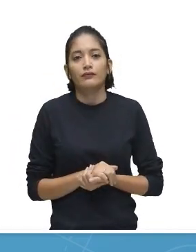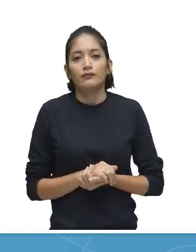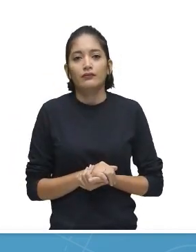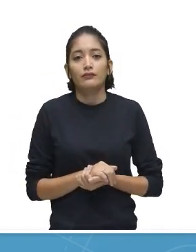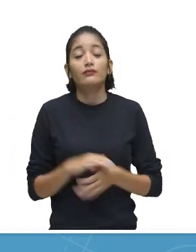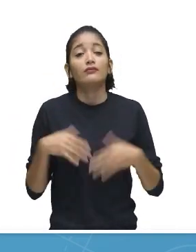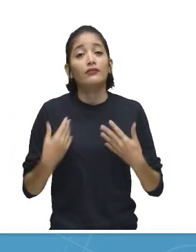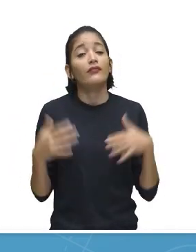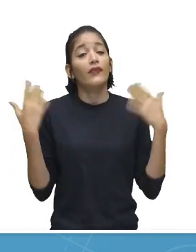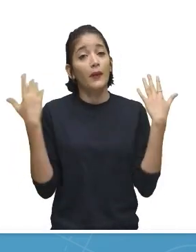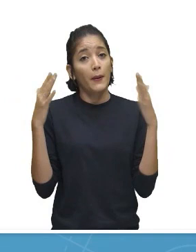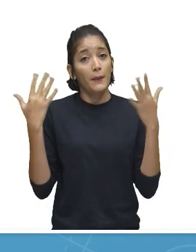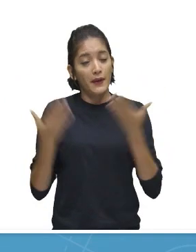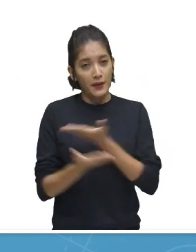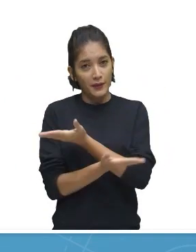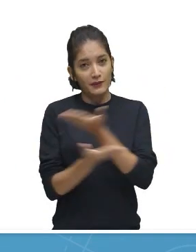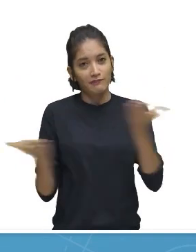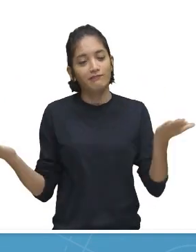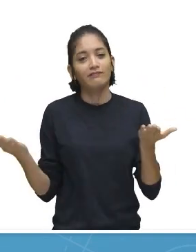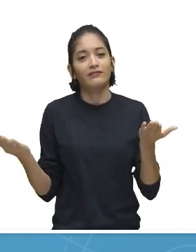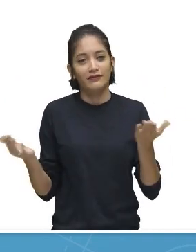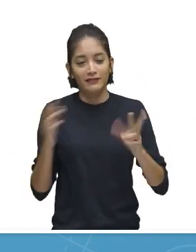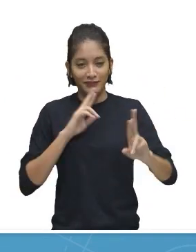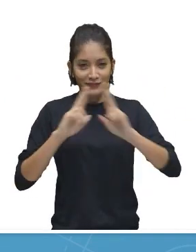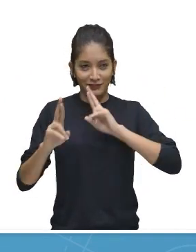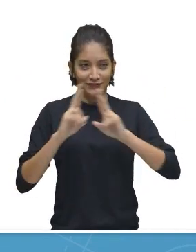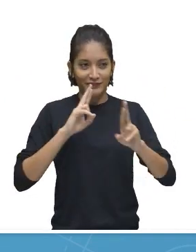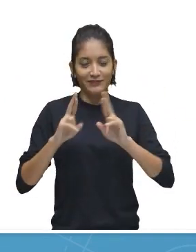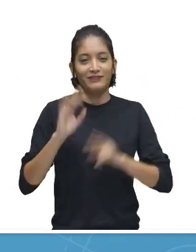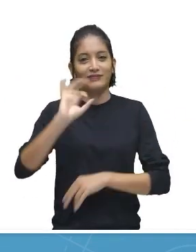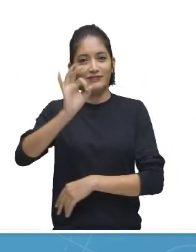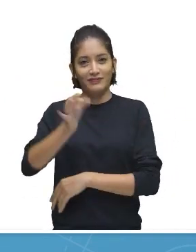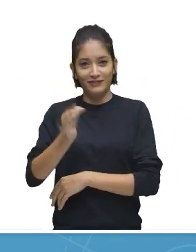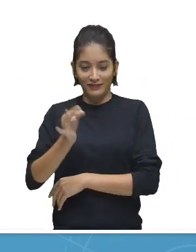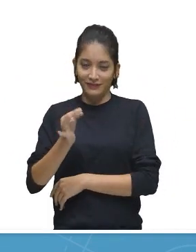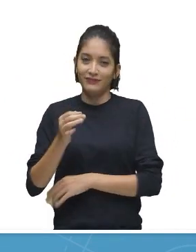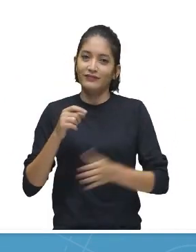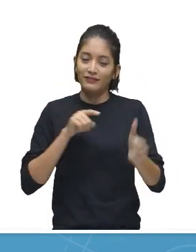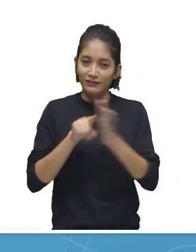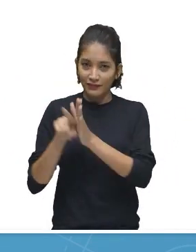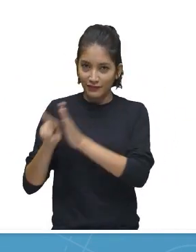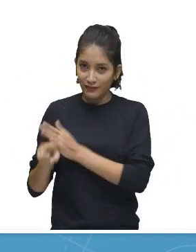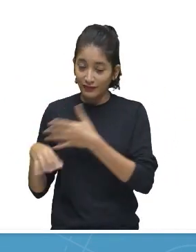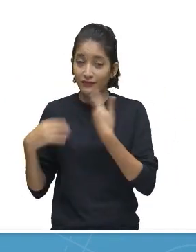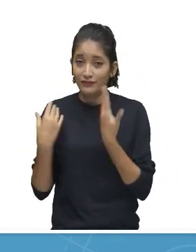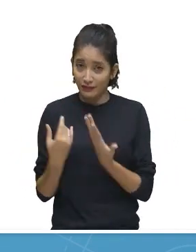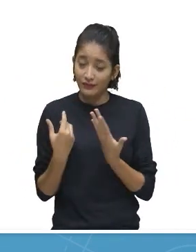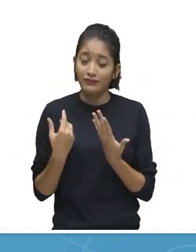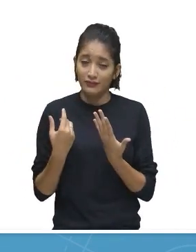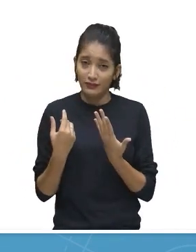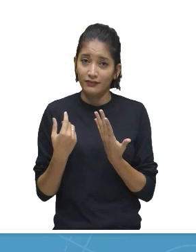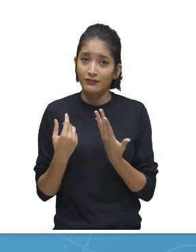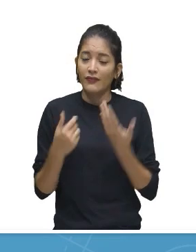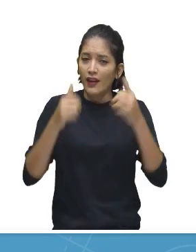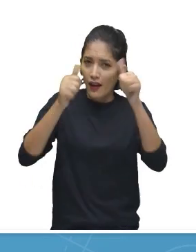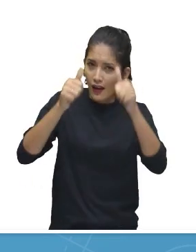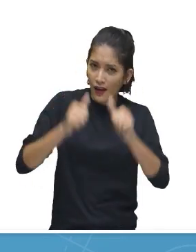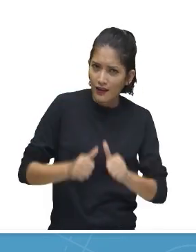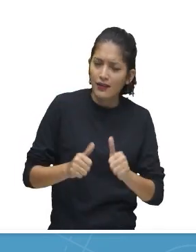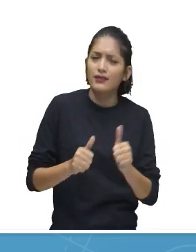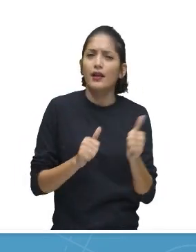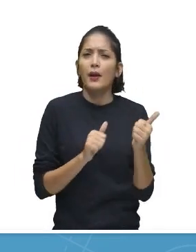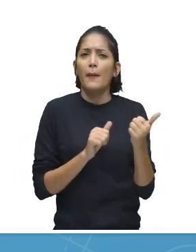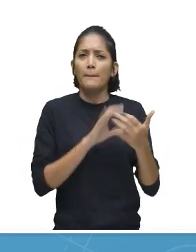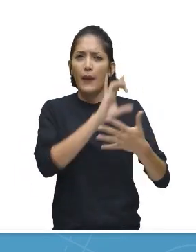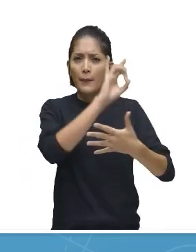quero parabenizar vocês que responderam aqui corretamente as questões e vamos fazer uma análise de